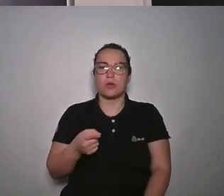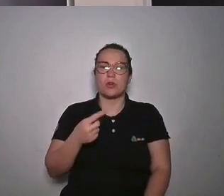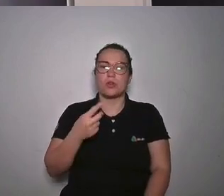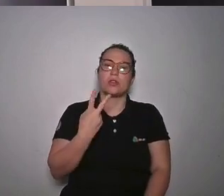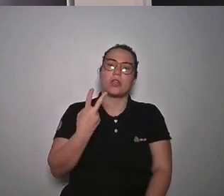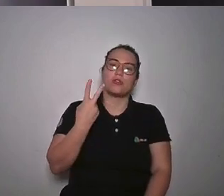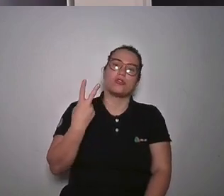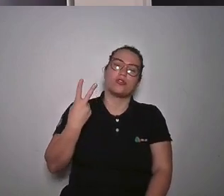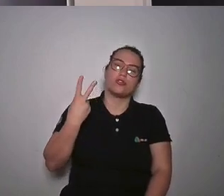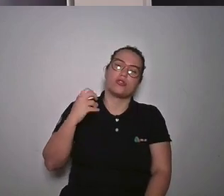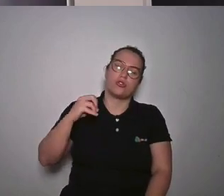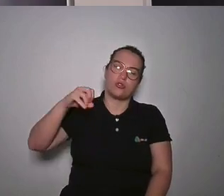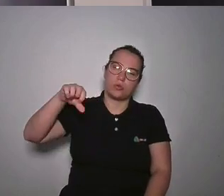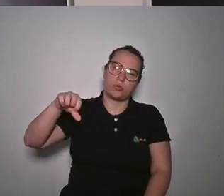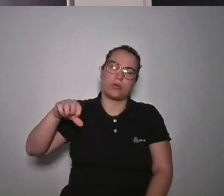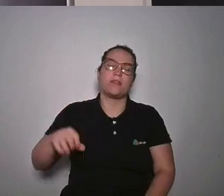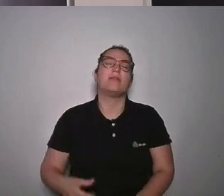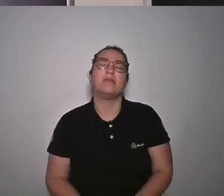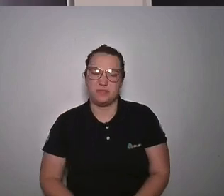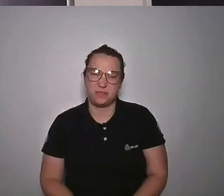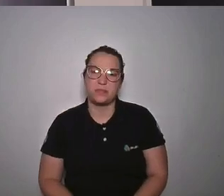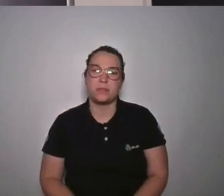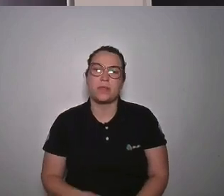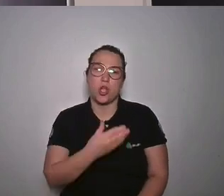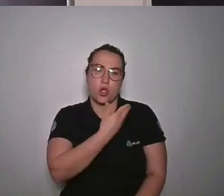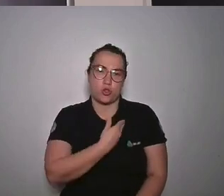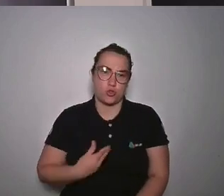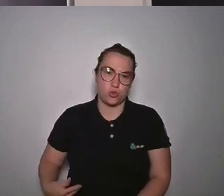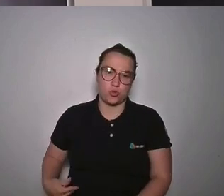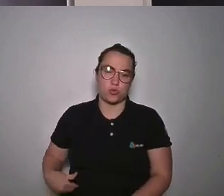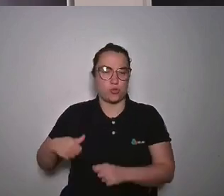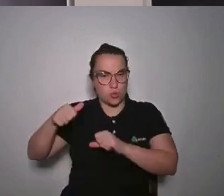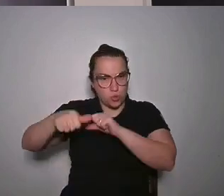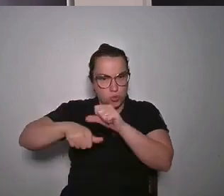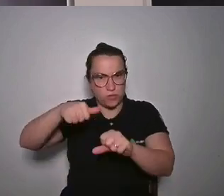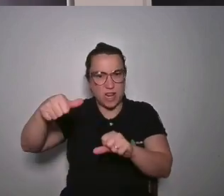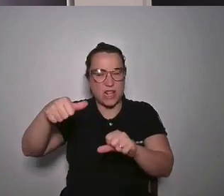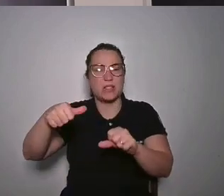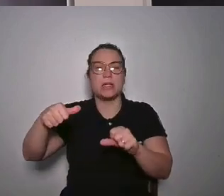445.295. Nas transferências governamentais, que são